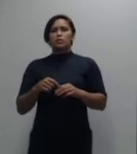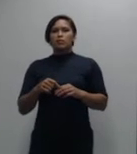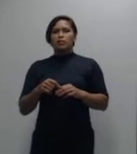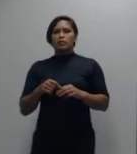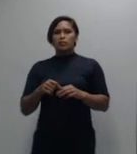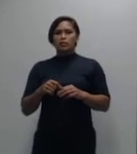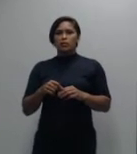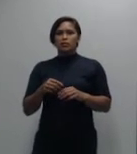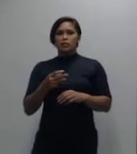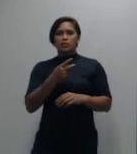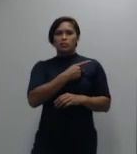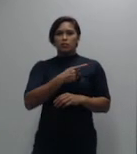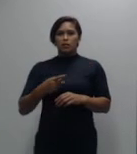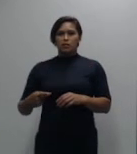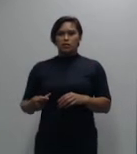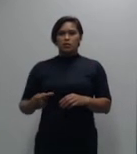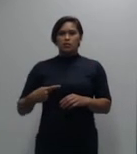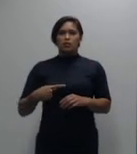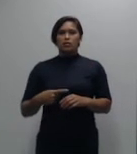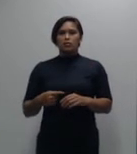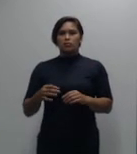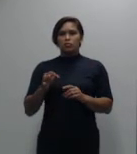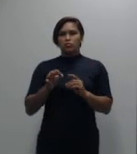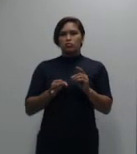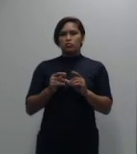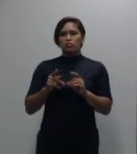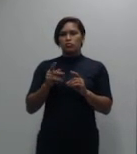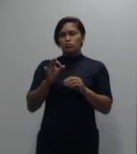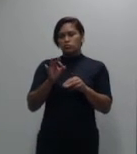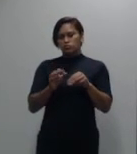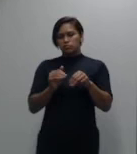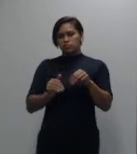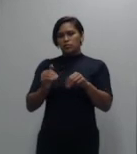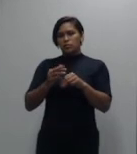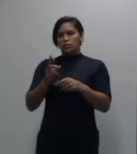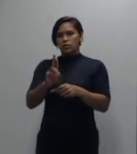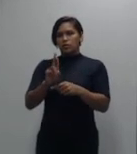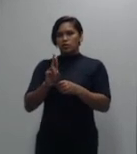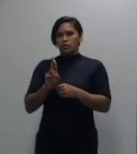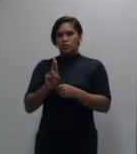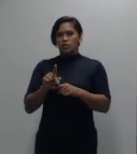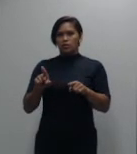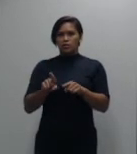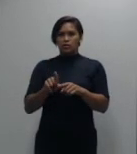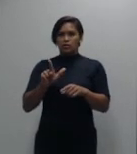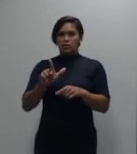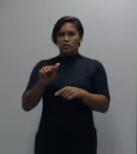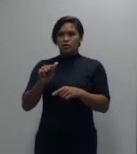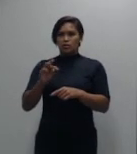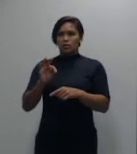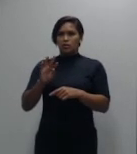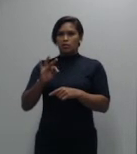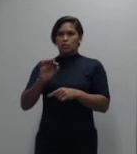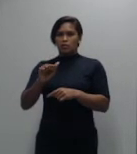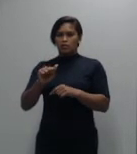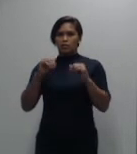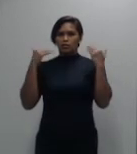Presidente Humberto Martins excelentíssima ministra relatora Ministra Laurita Vaz